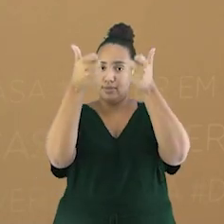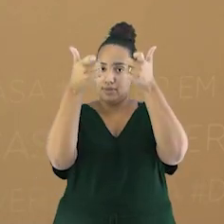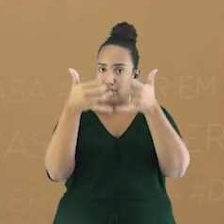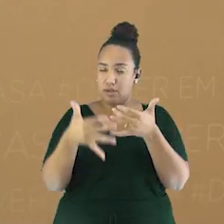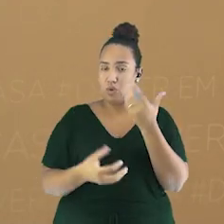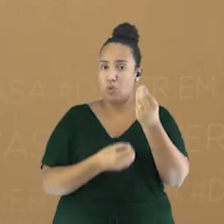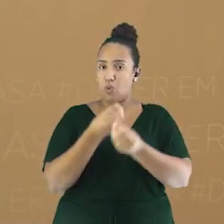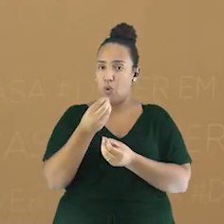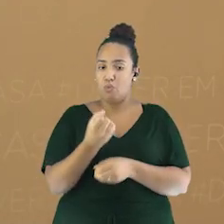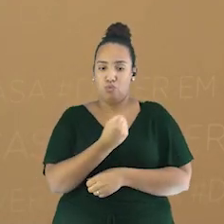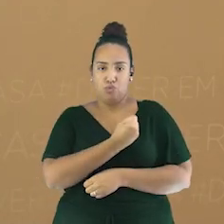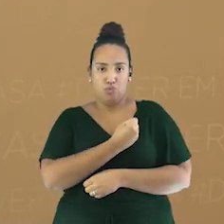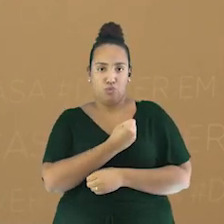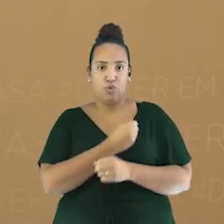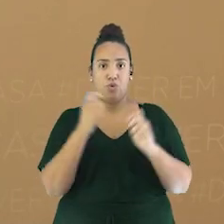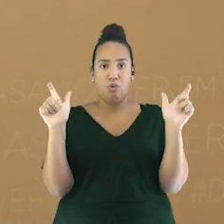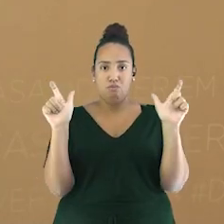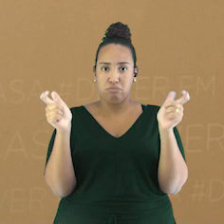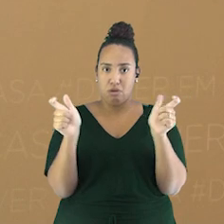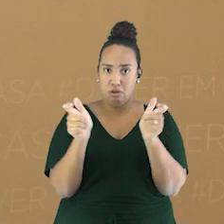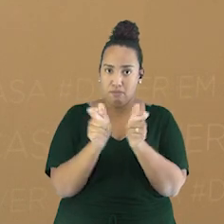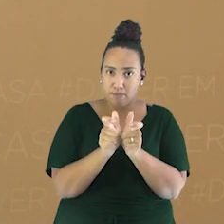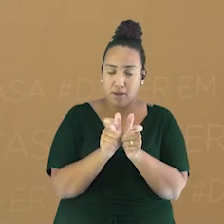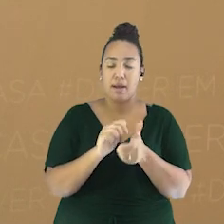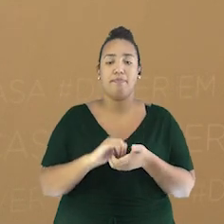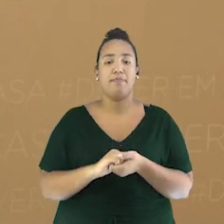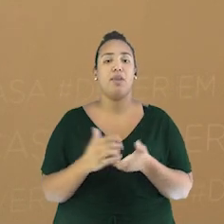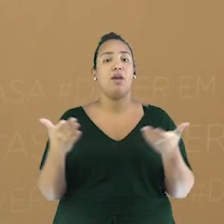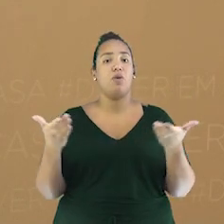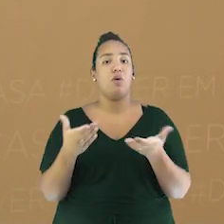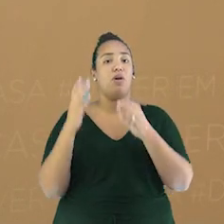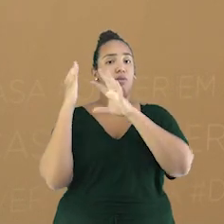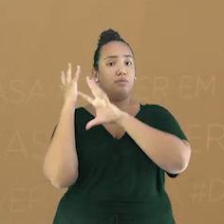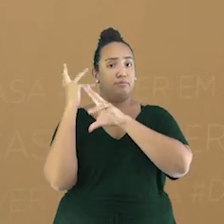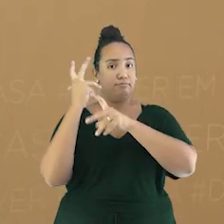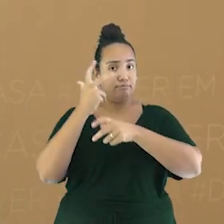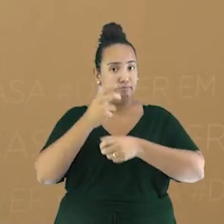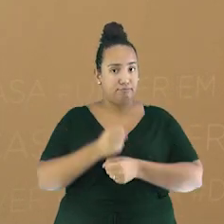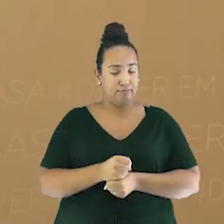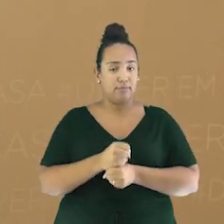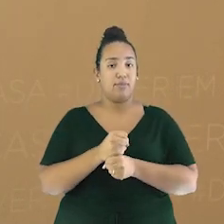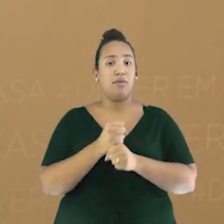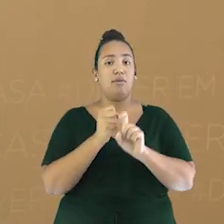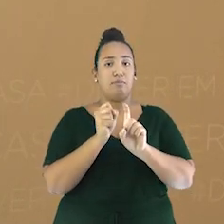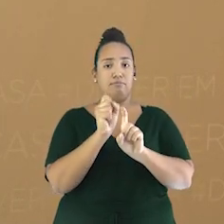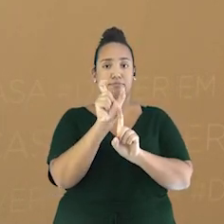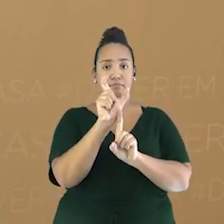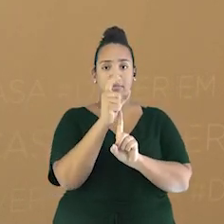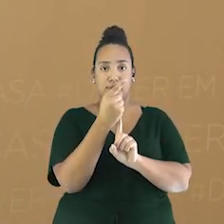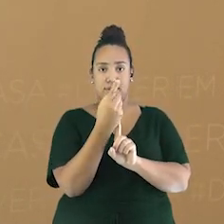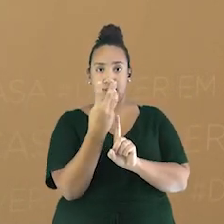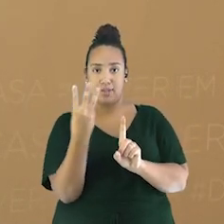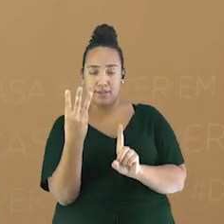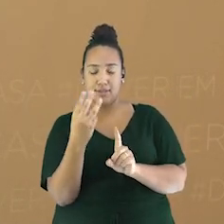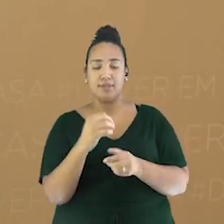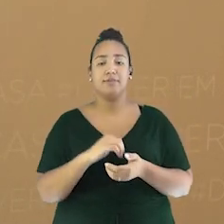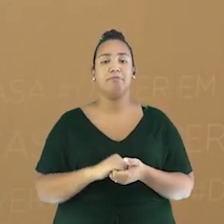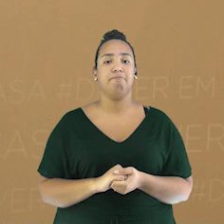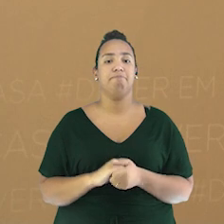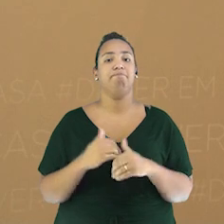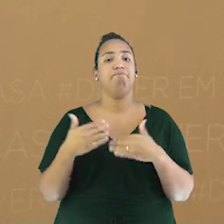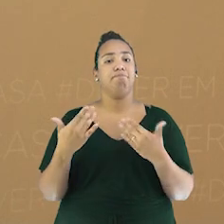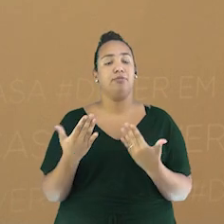número na notação científica, vou revisar a potência de base 10. Inicialmente, devemos